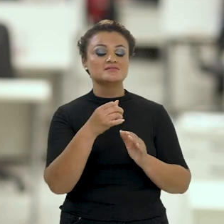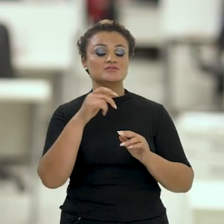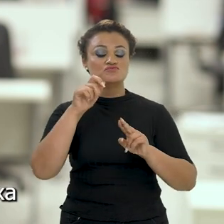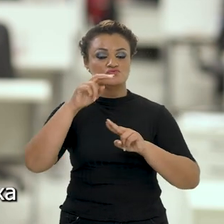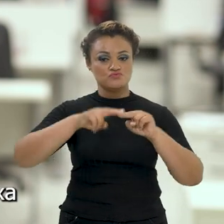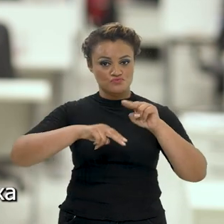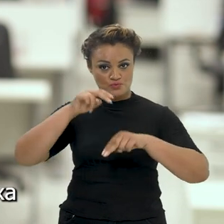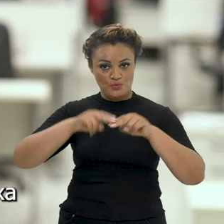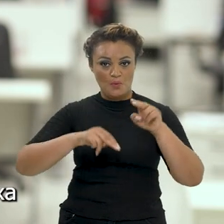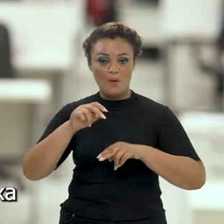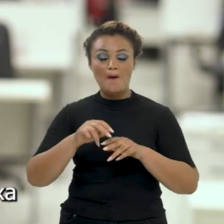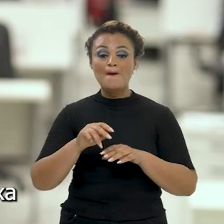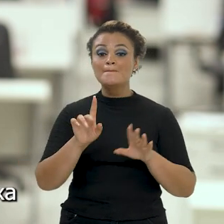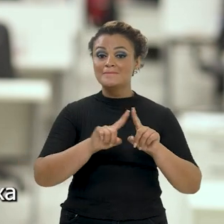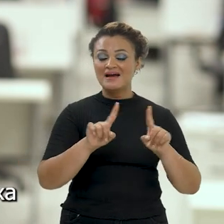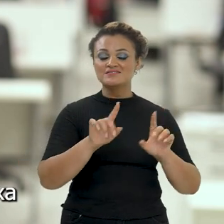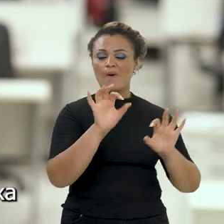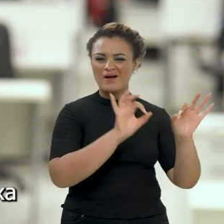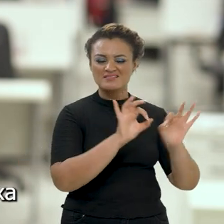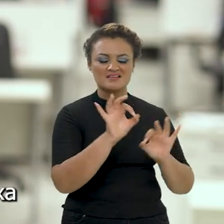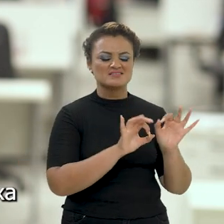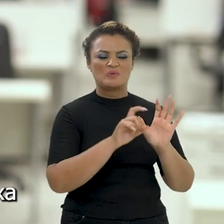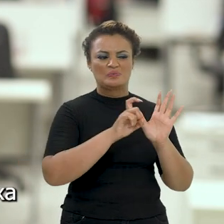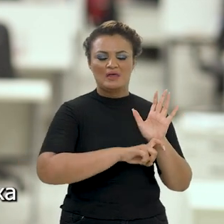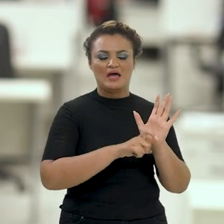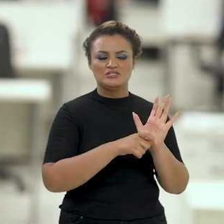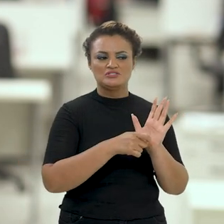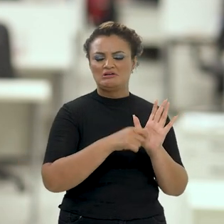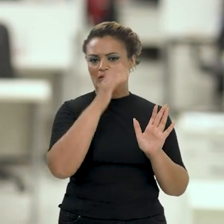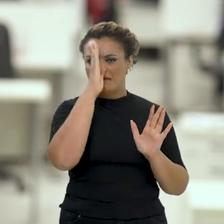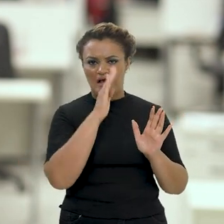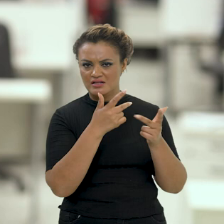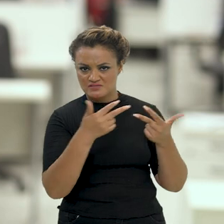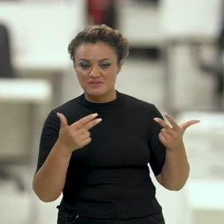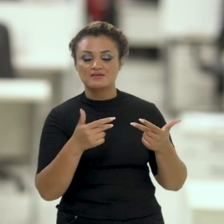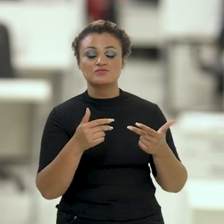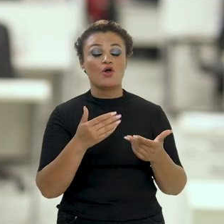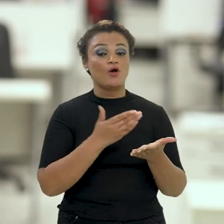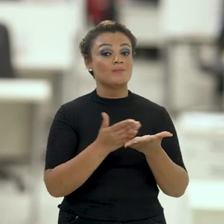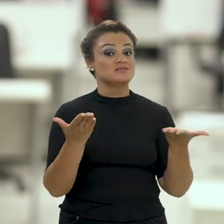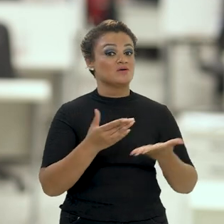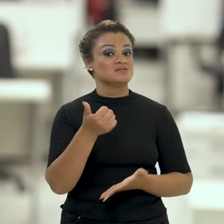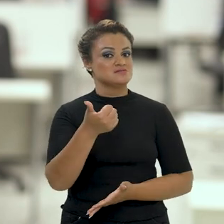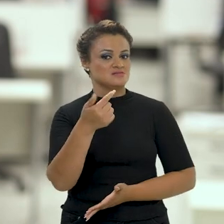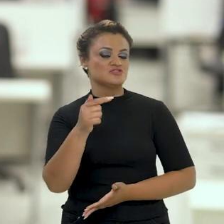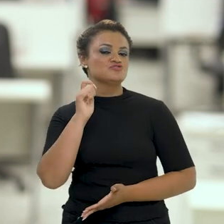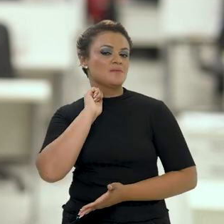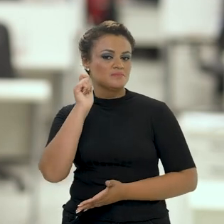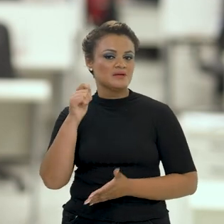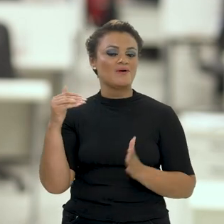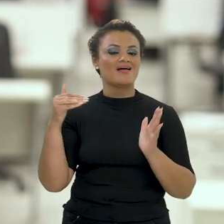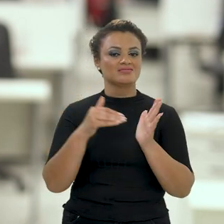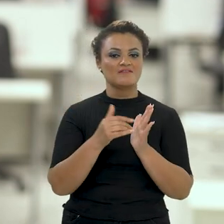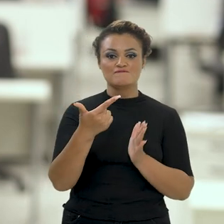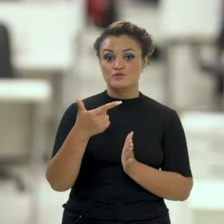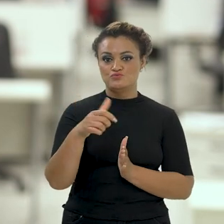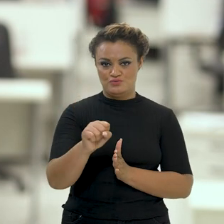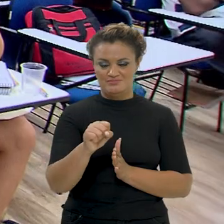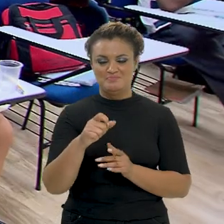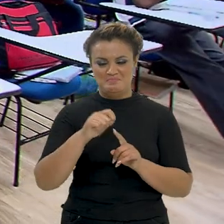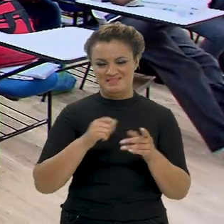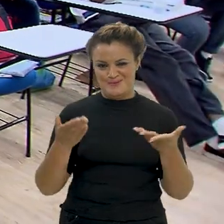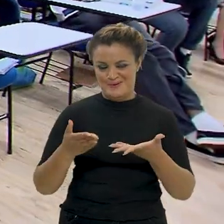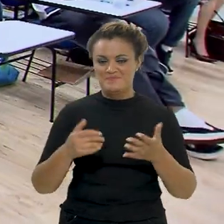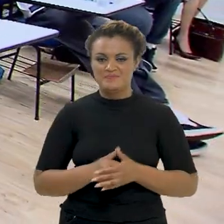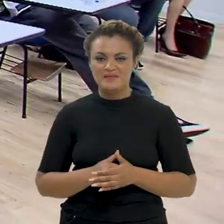de junho, mas o procedimento para pedir a isenção da taxa começa agora, no dia 17 de abril, e vai até o dia 28.